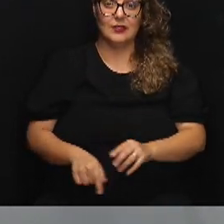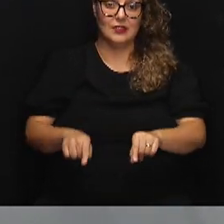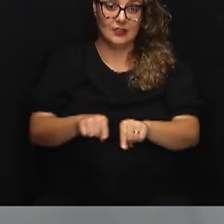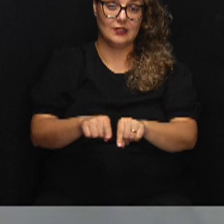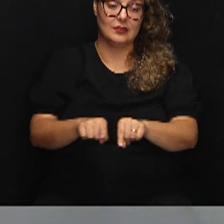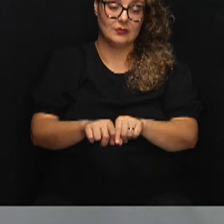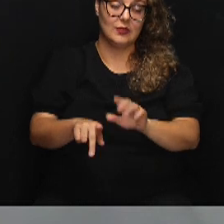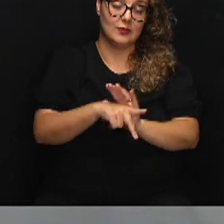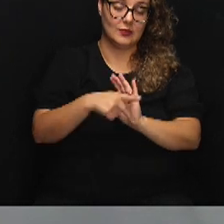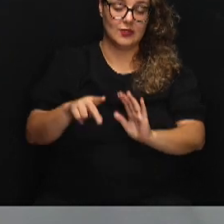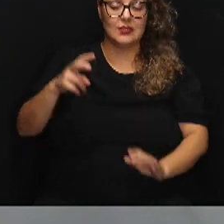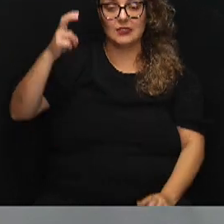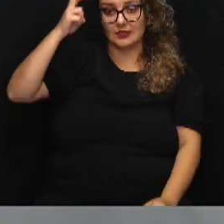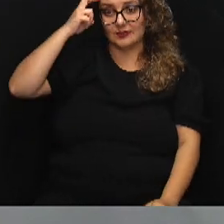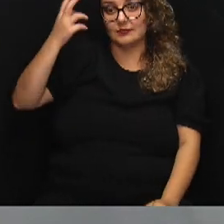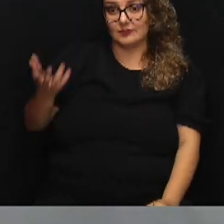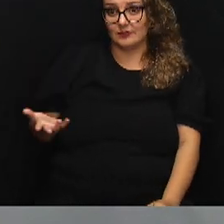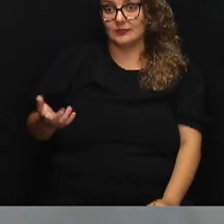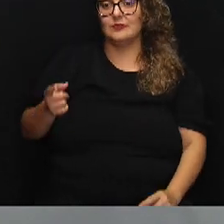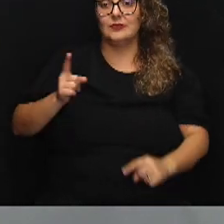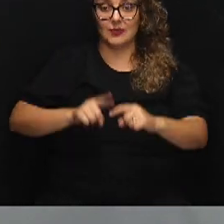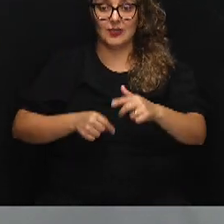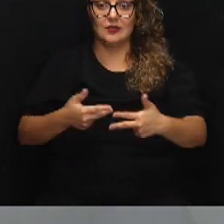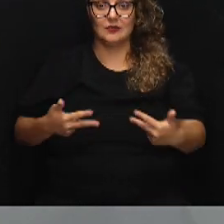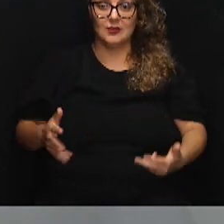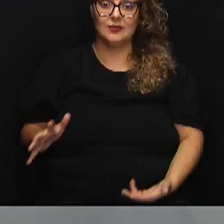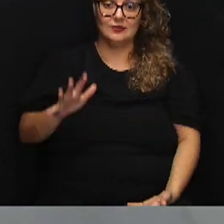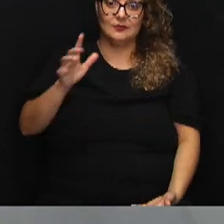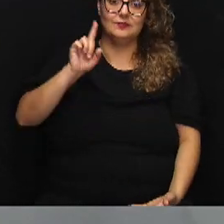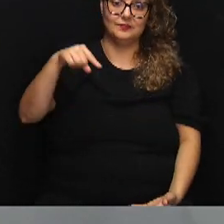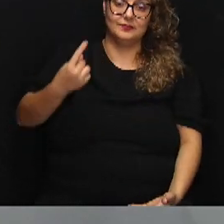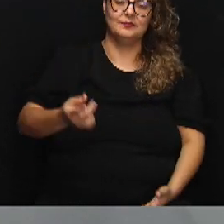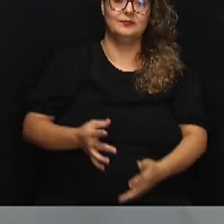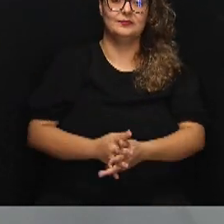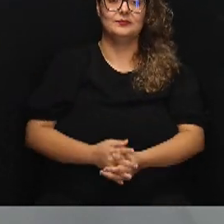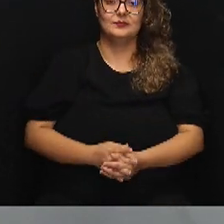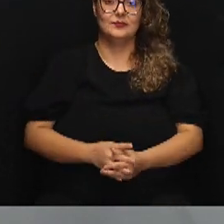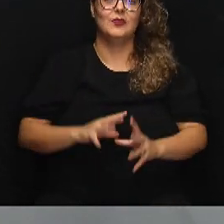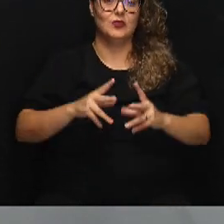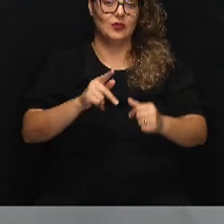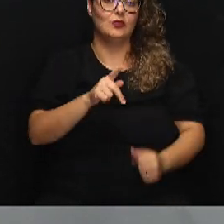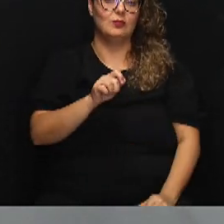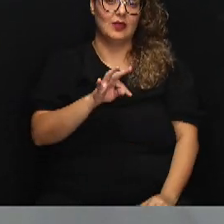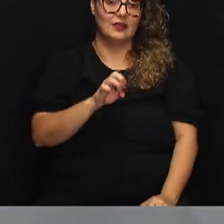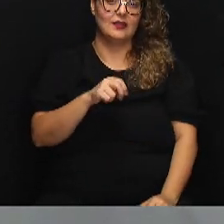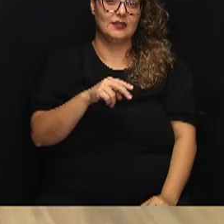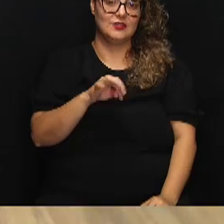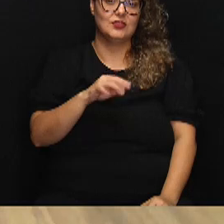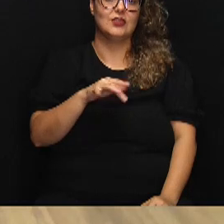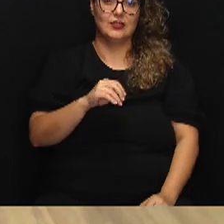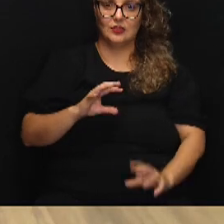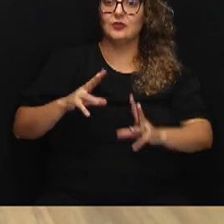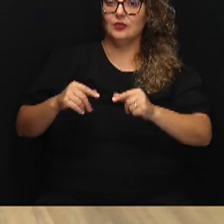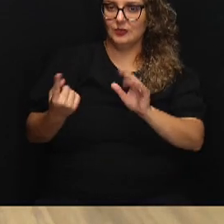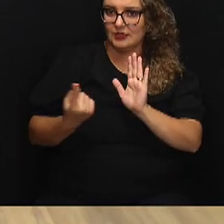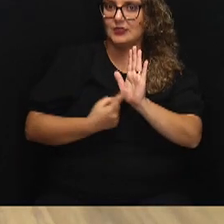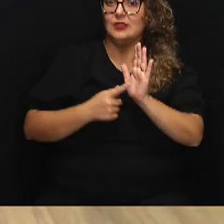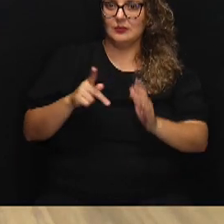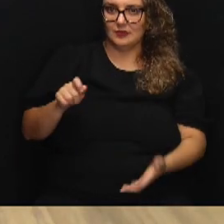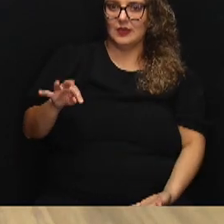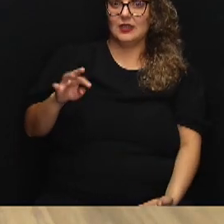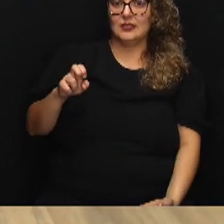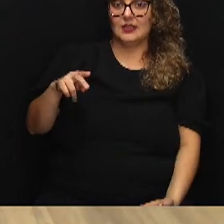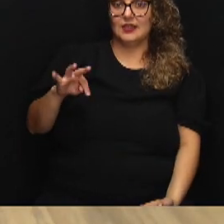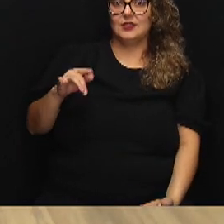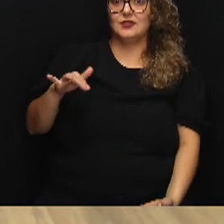porque esse é um produto que vai custar caro depois. Patenteado, né? Patenteado, sim.